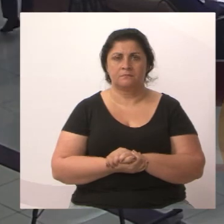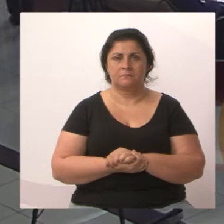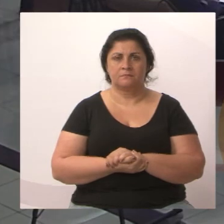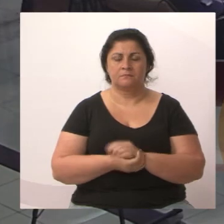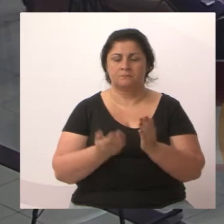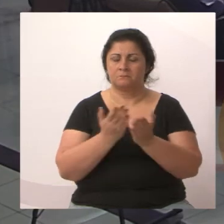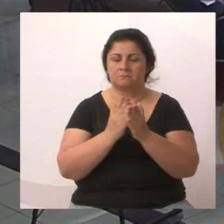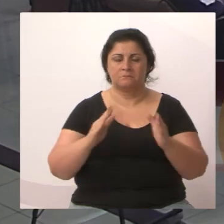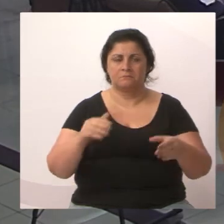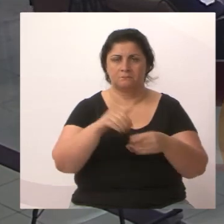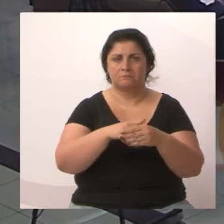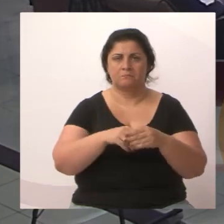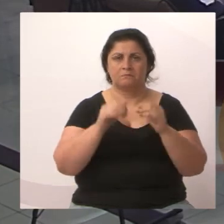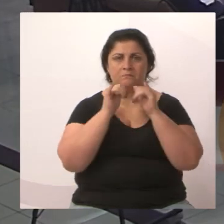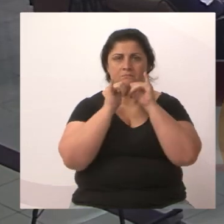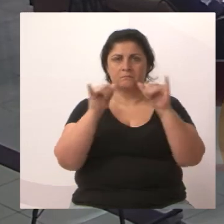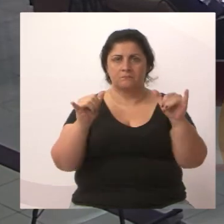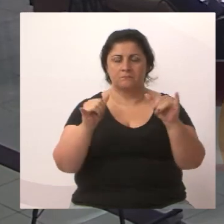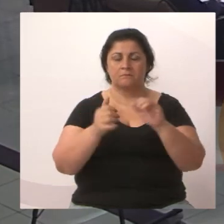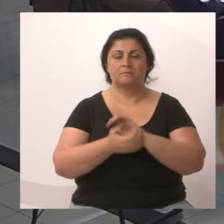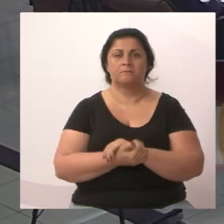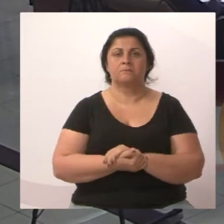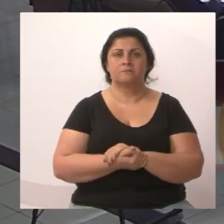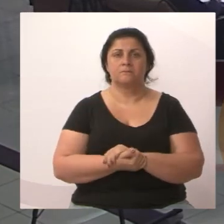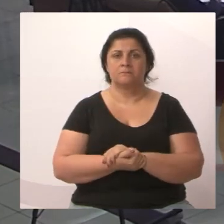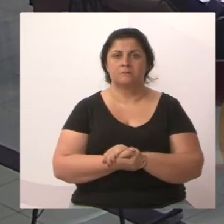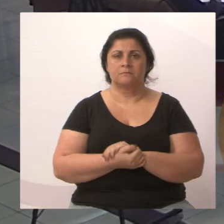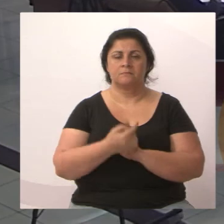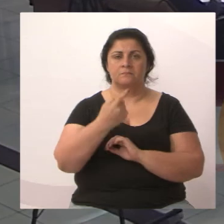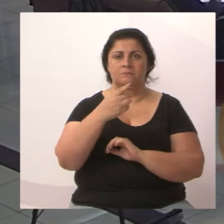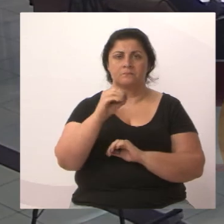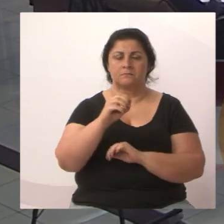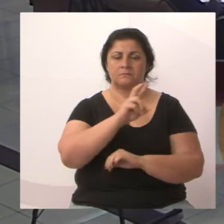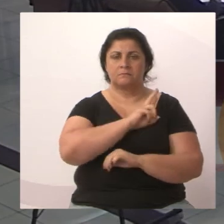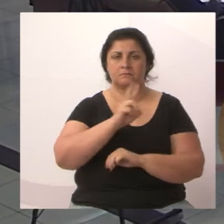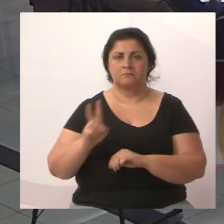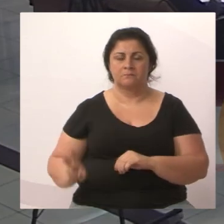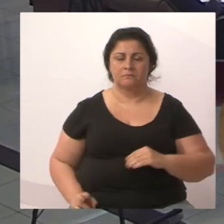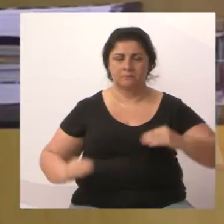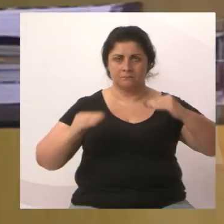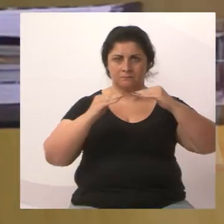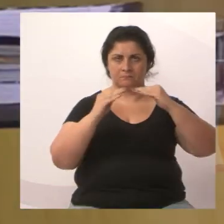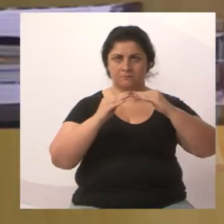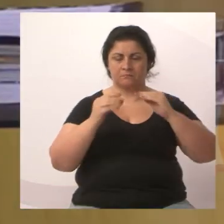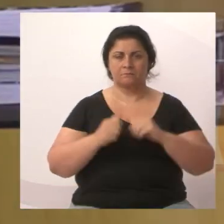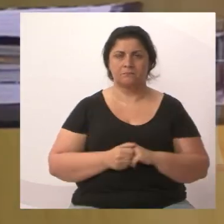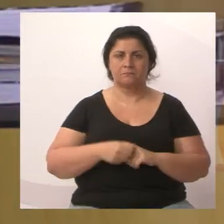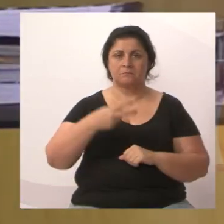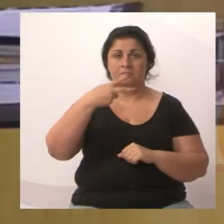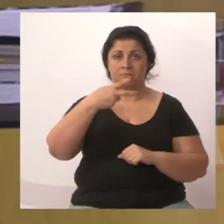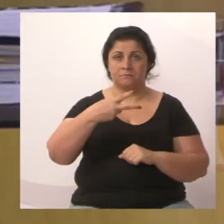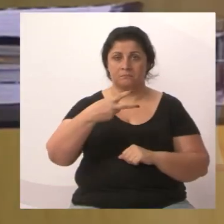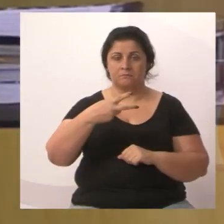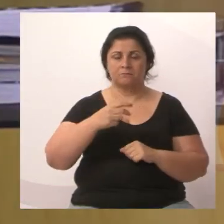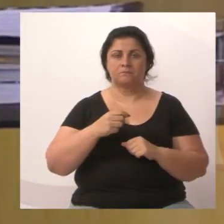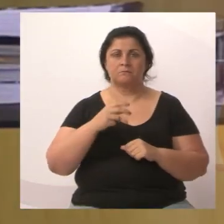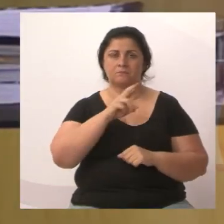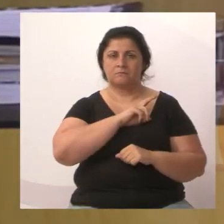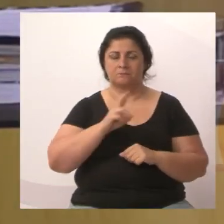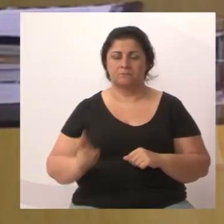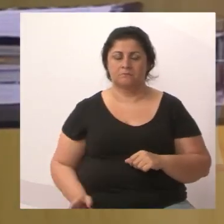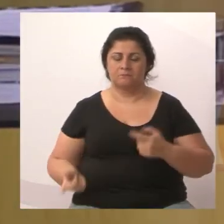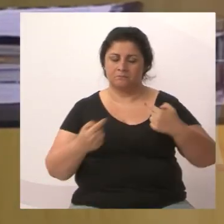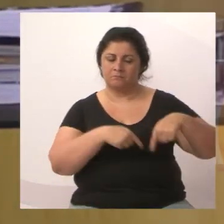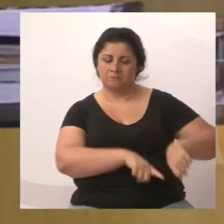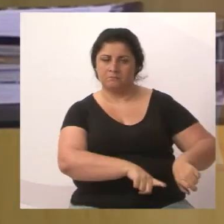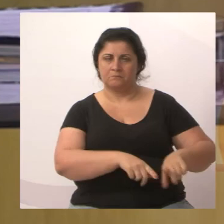Encerrada a votação, anuncio que 10 vereadores concordaram, 2 vereadores